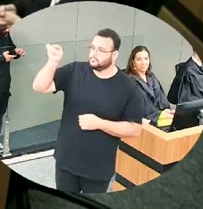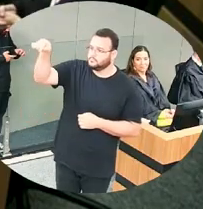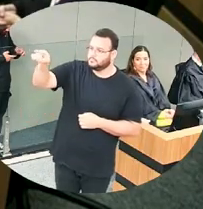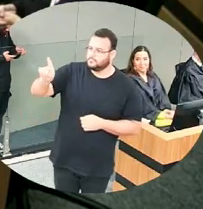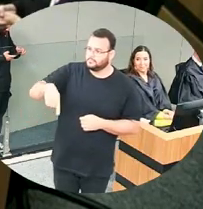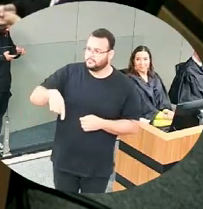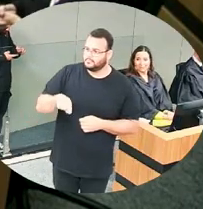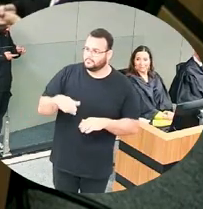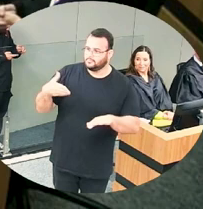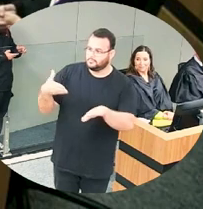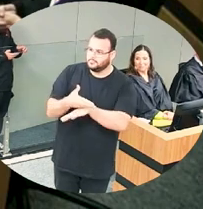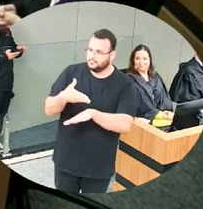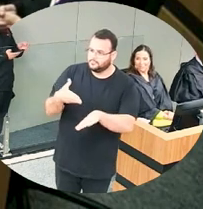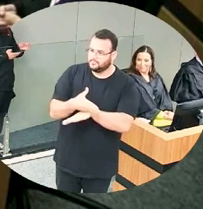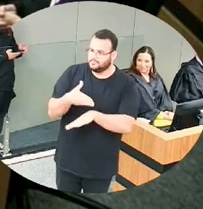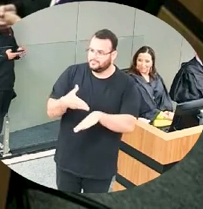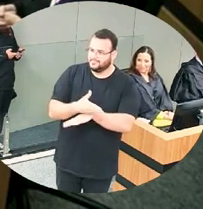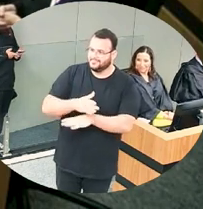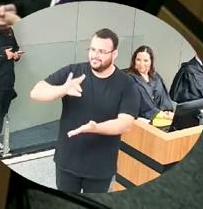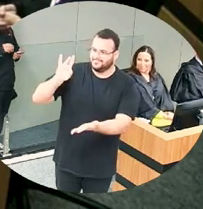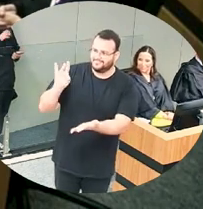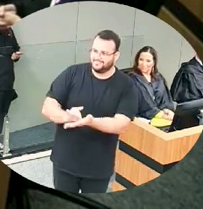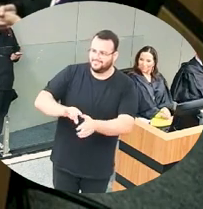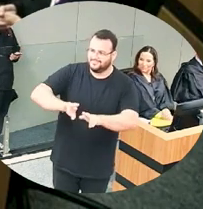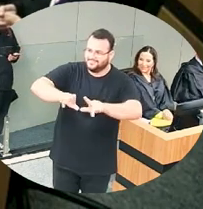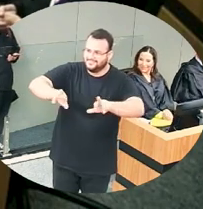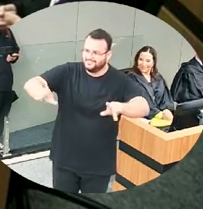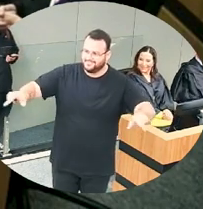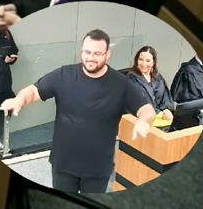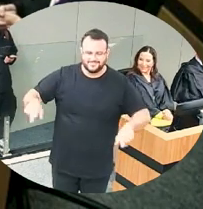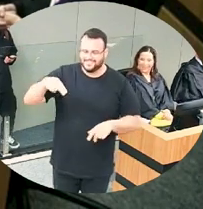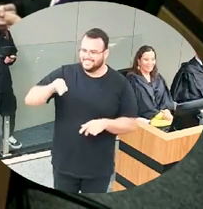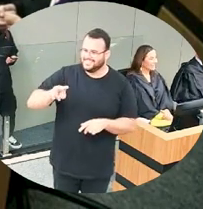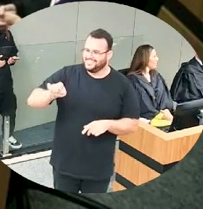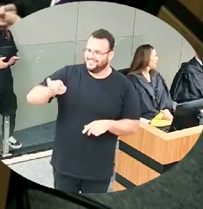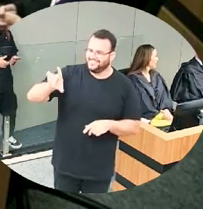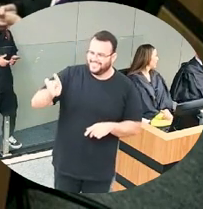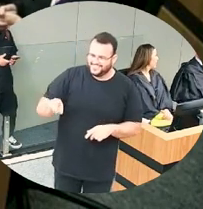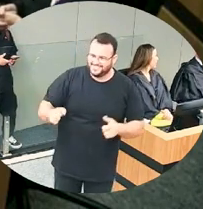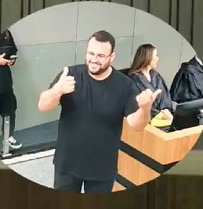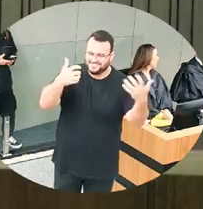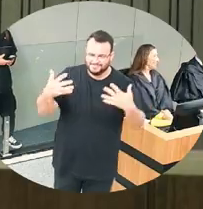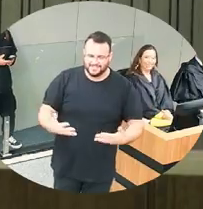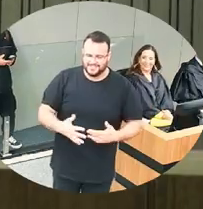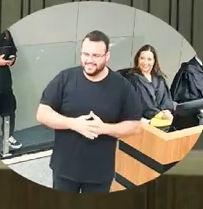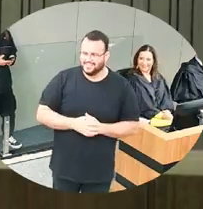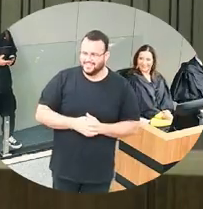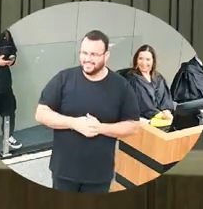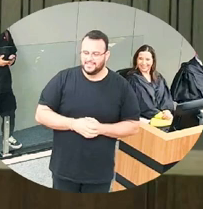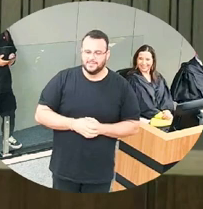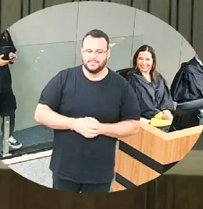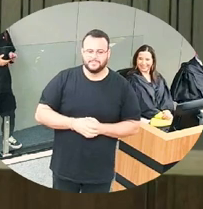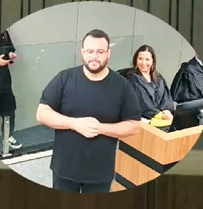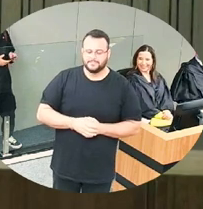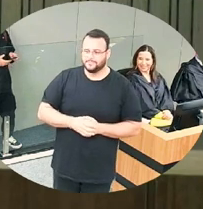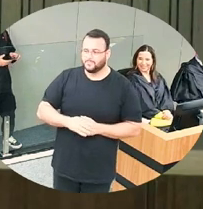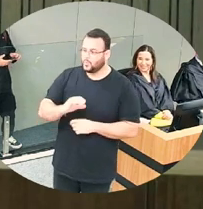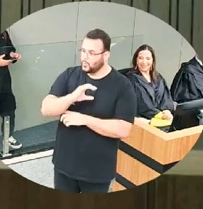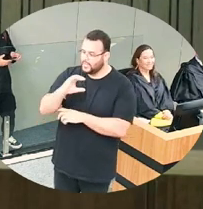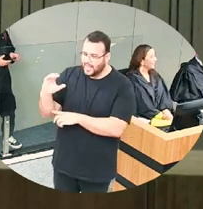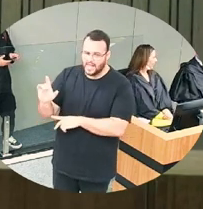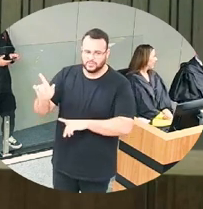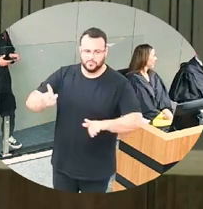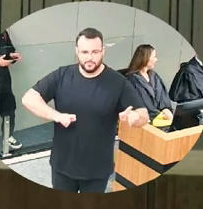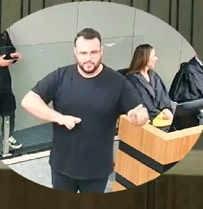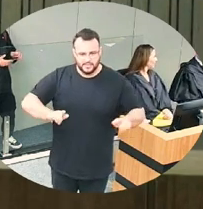eram partícipe das realizações ditas pelo Nivaldo aqui cunhados primos e